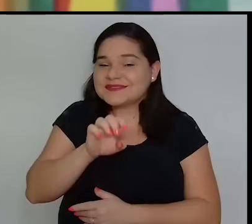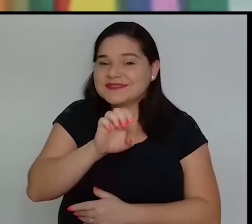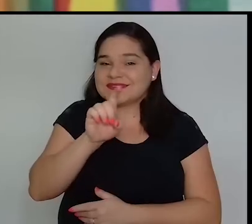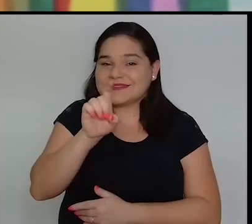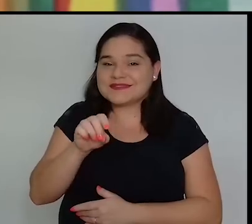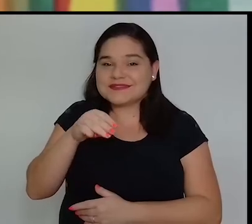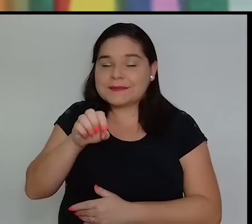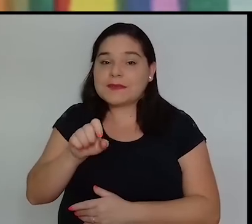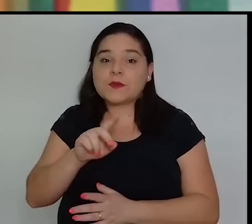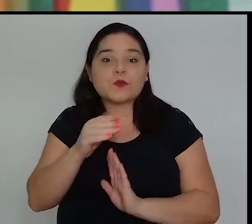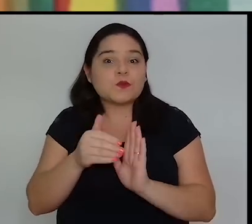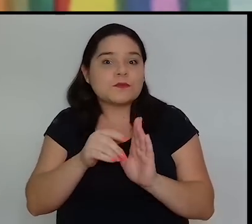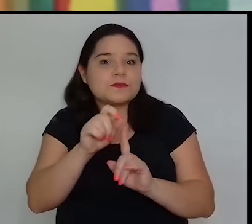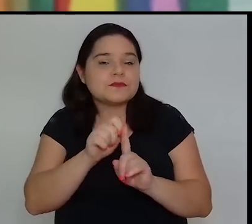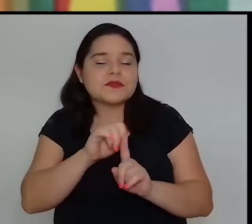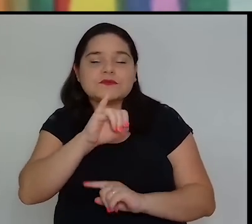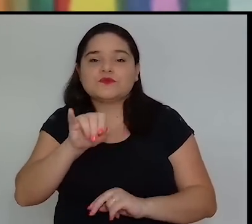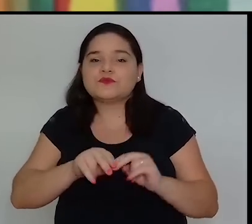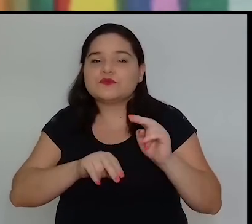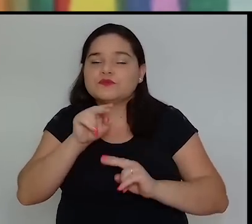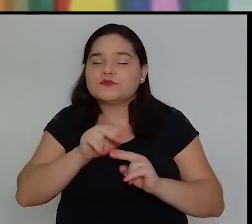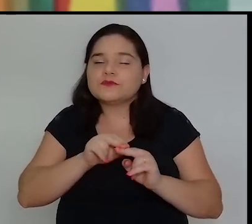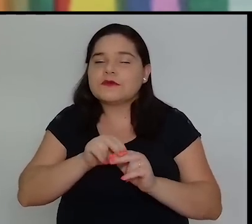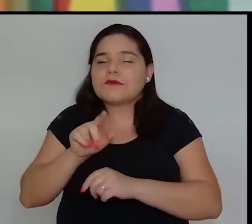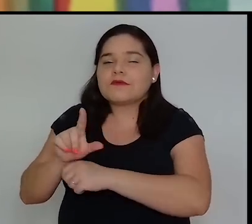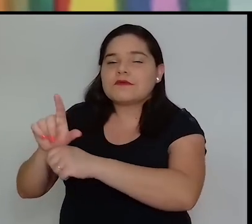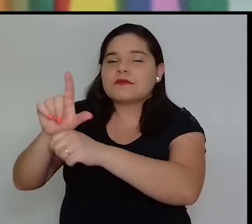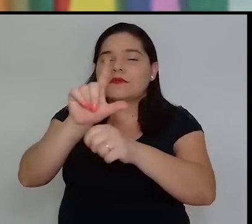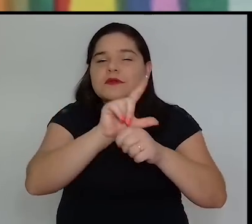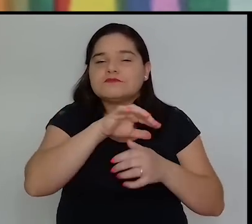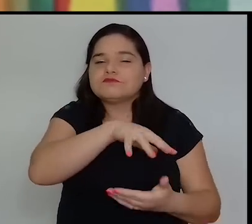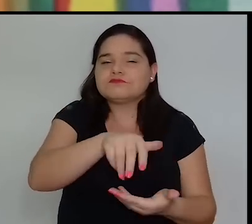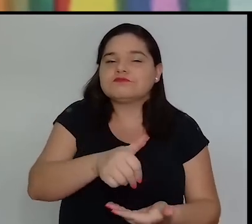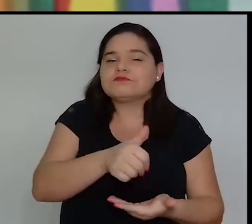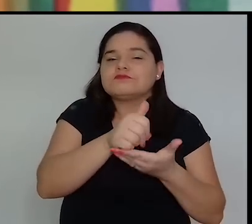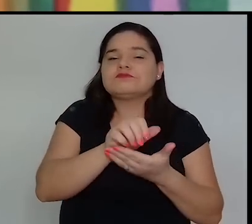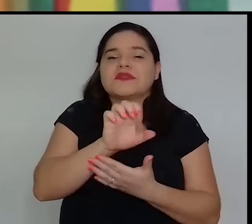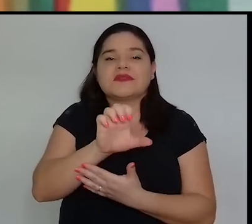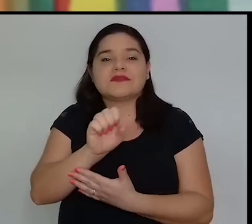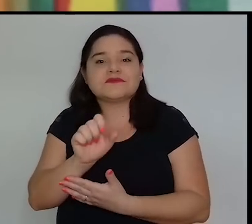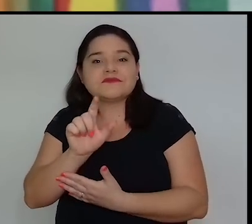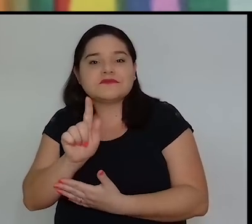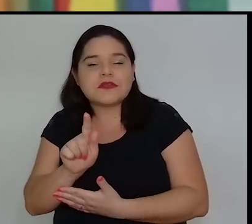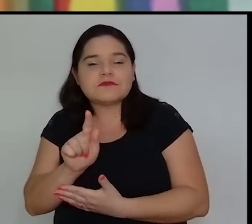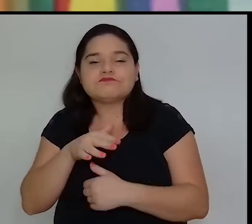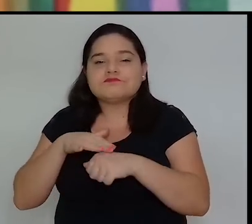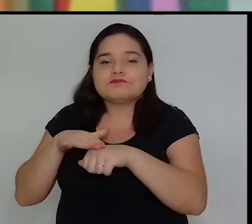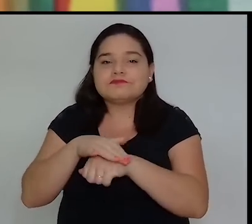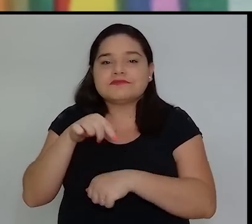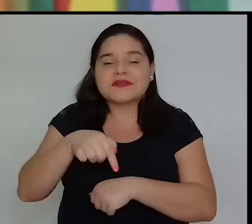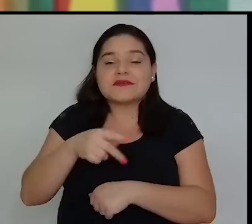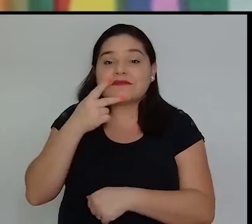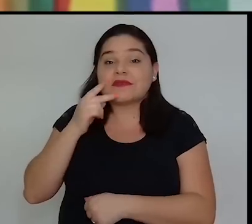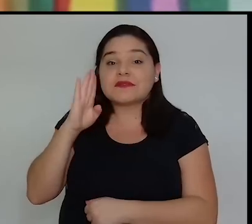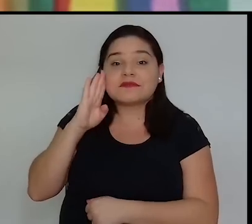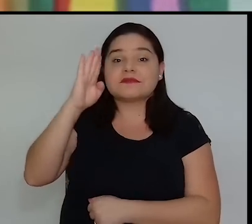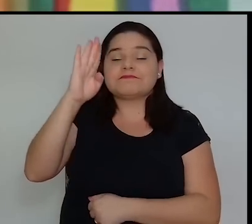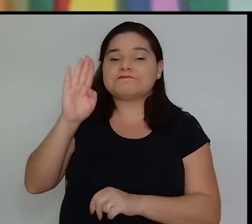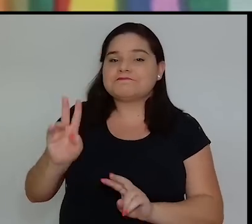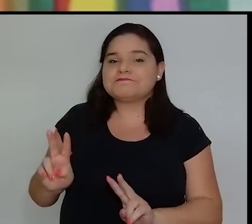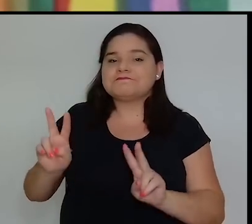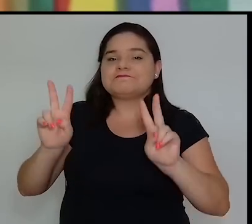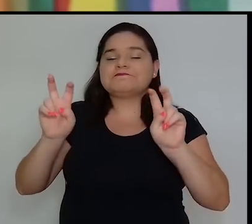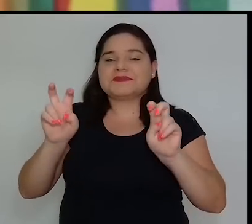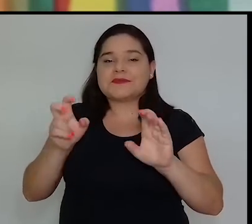reúne todo mês de junho lideranças do SG sustentabilidade para falar sobre os principais temas do